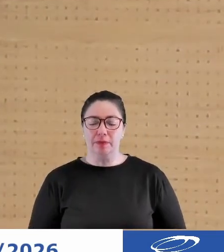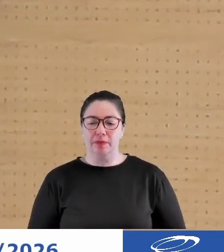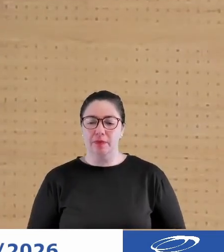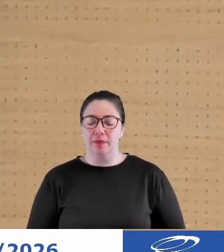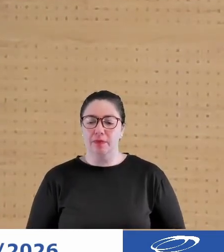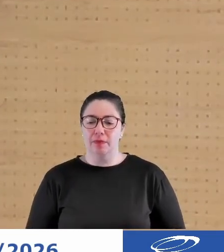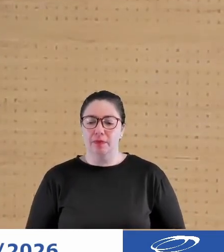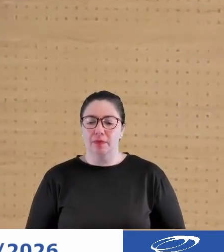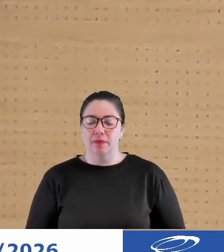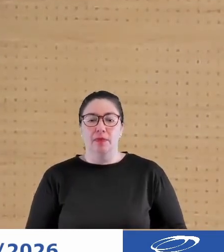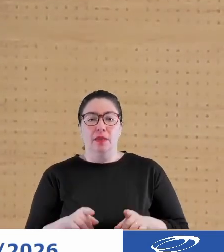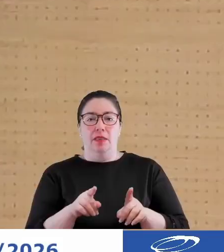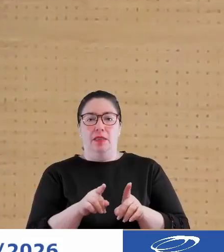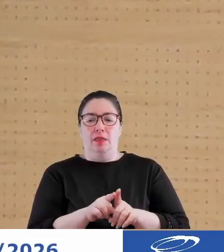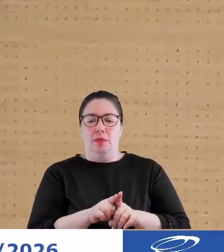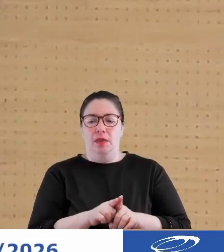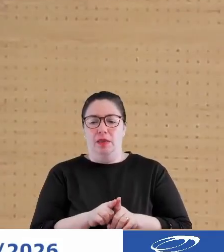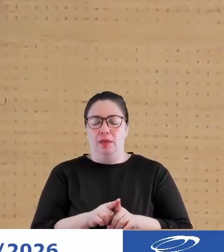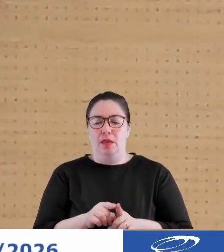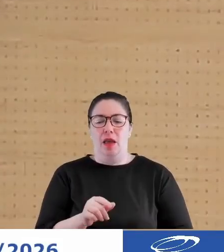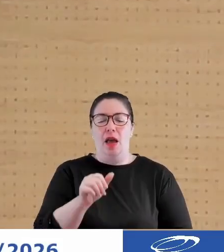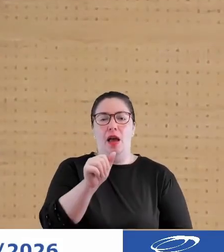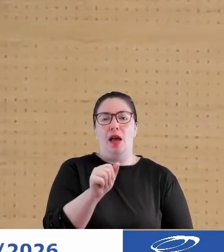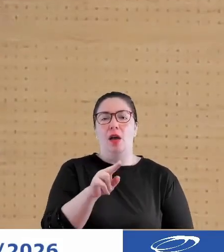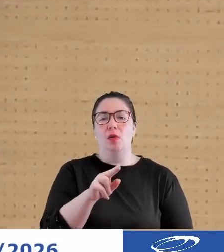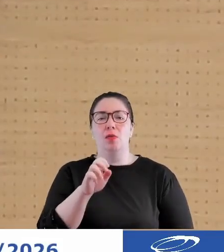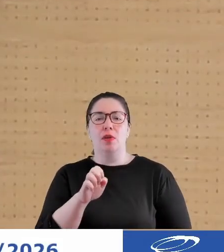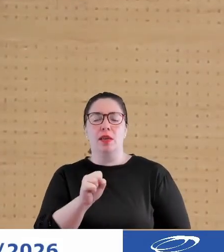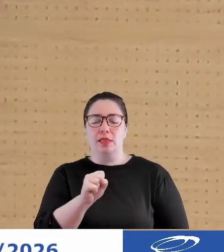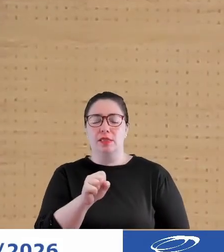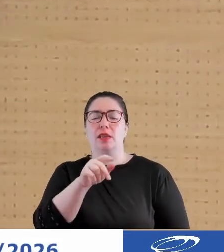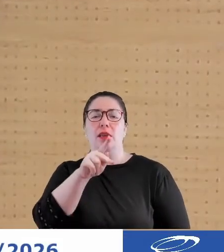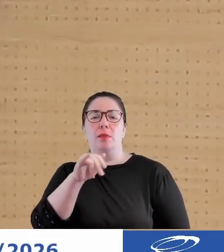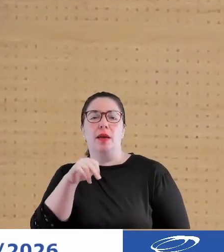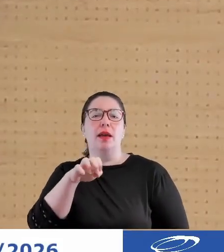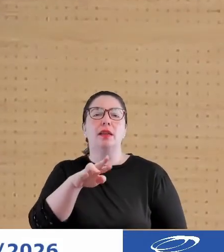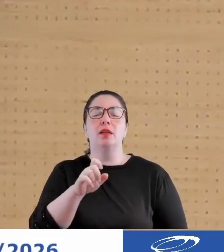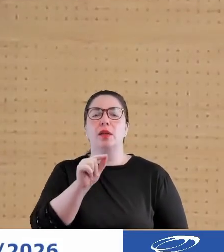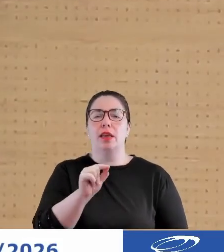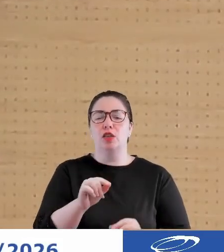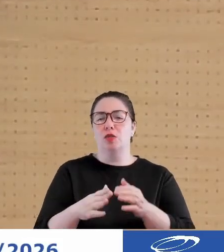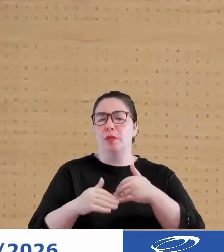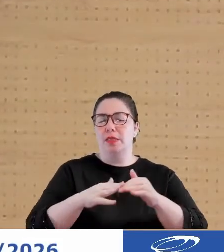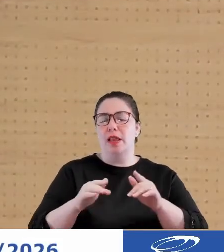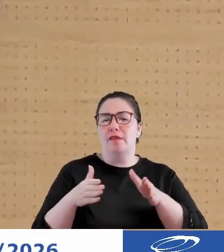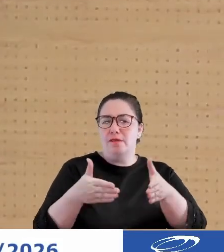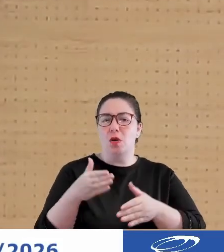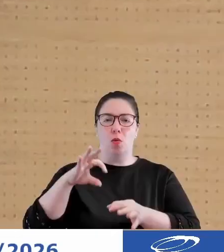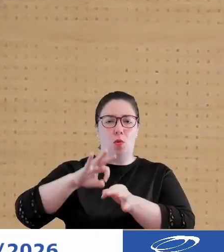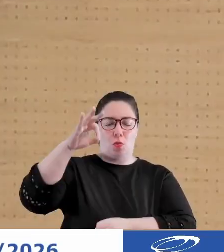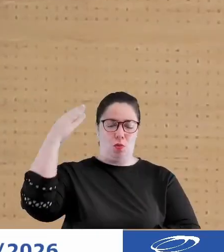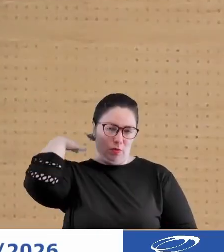AOS Spine da América Latina. Possui publicações, capítulos e apresentações dos principais jornais indexados e congressos de coluna e